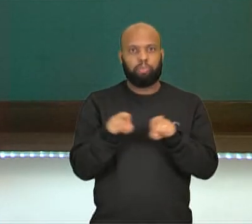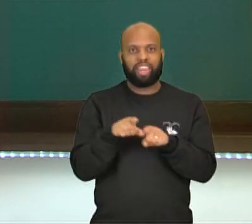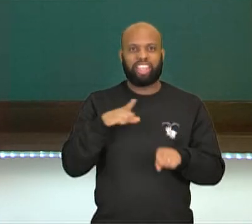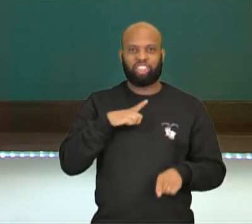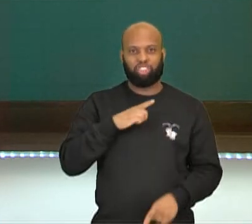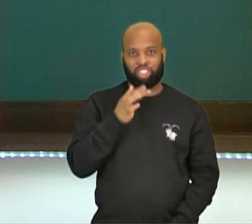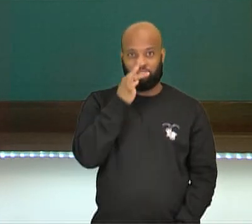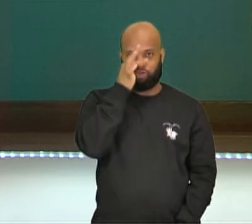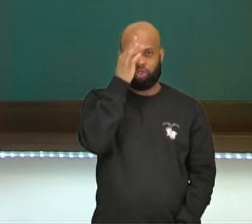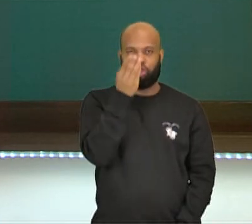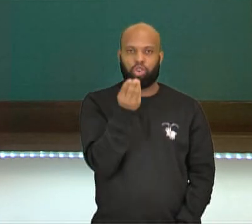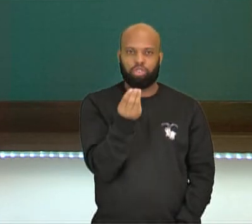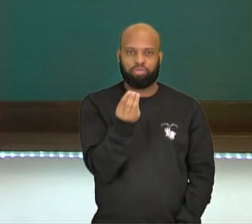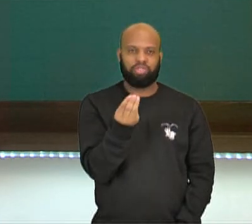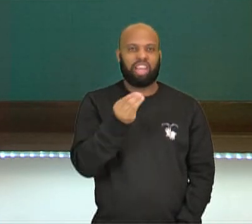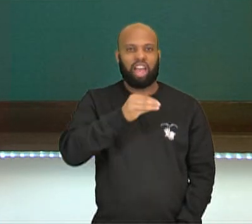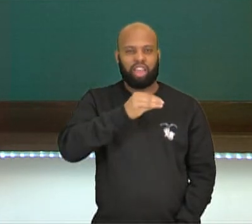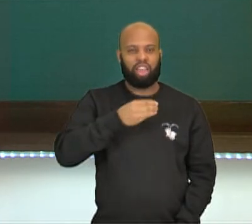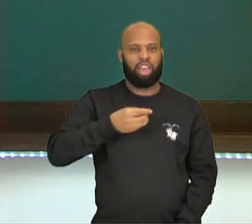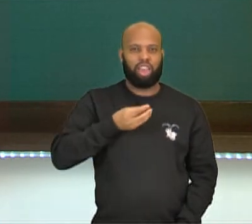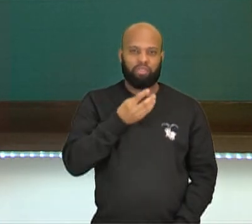slide passado.